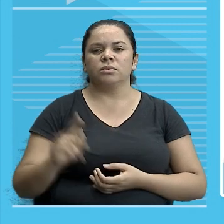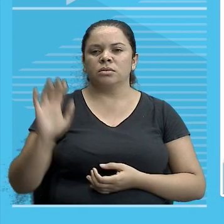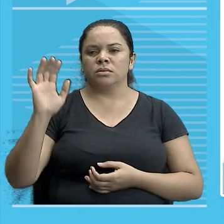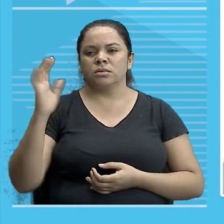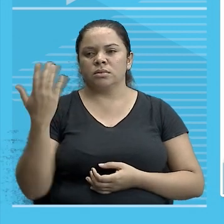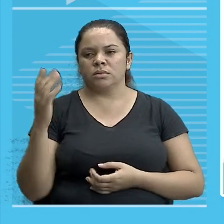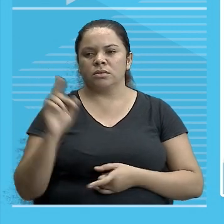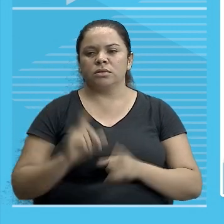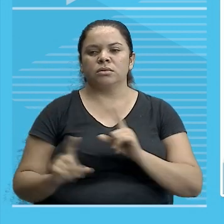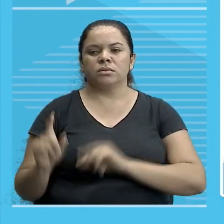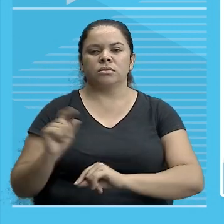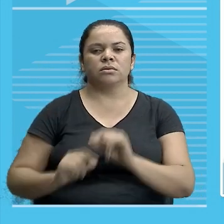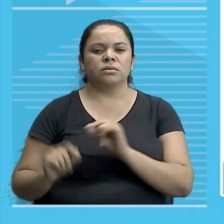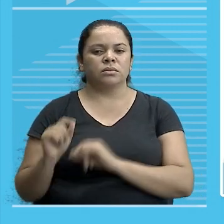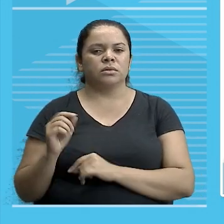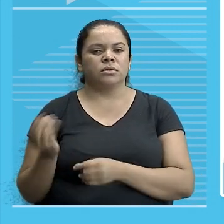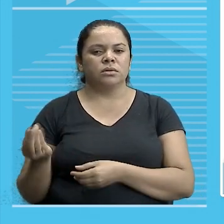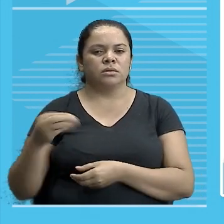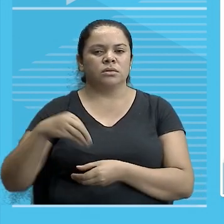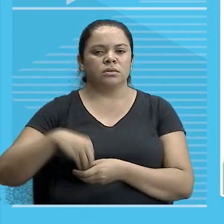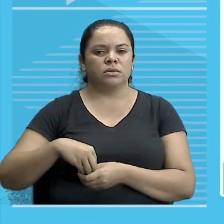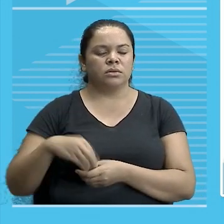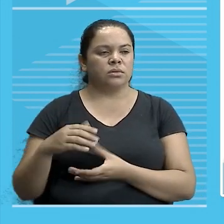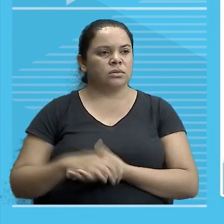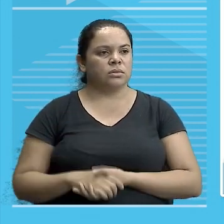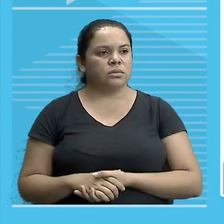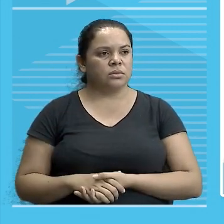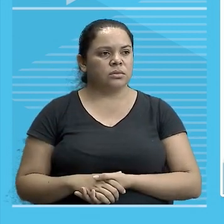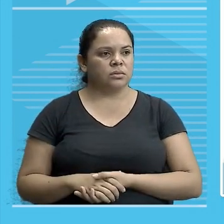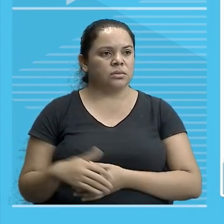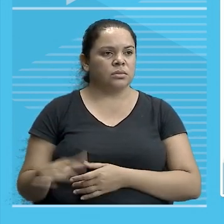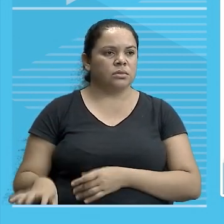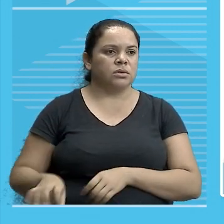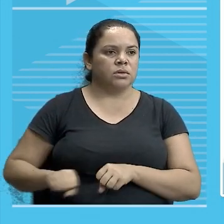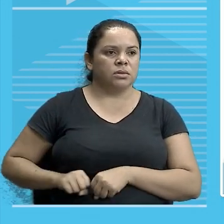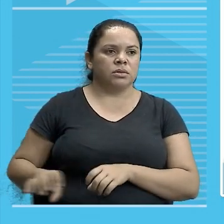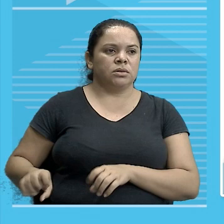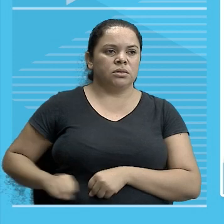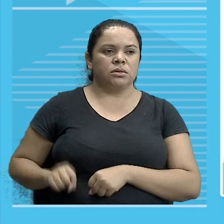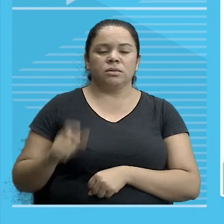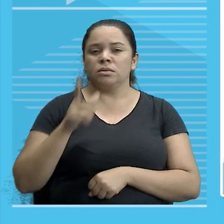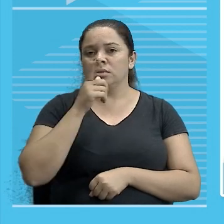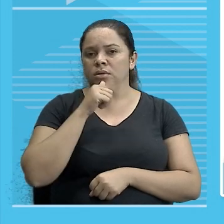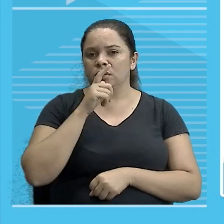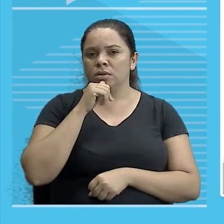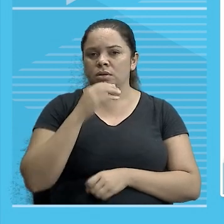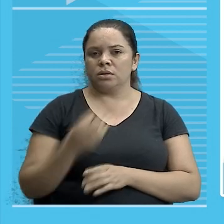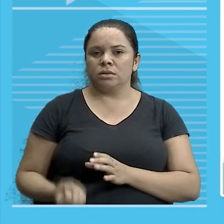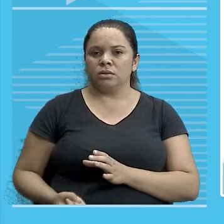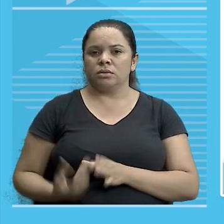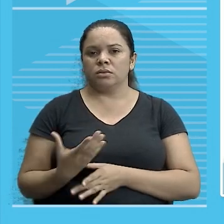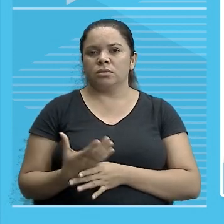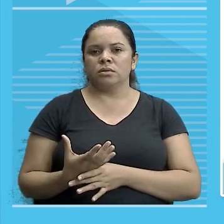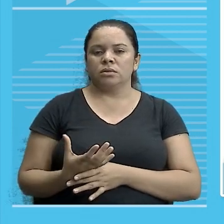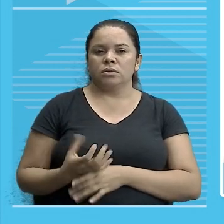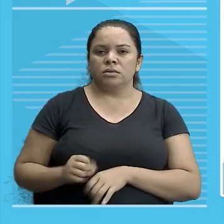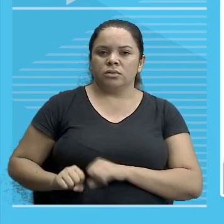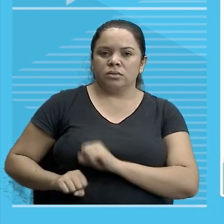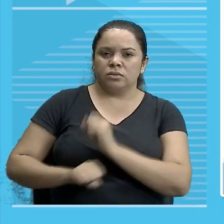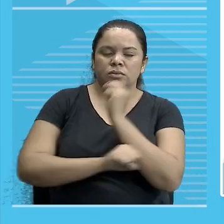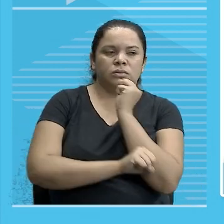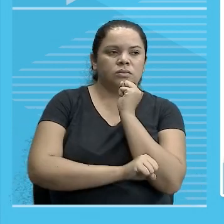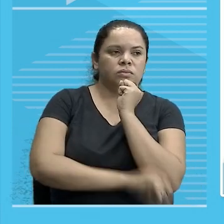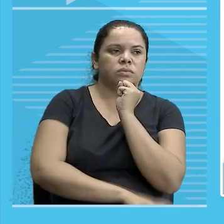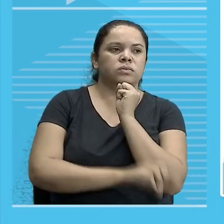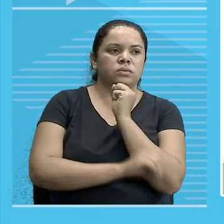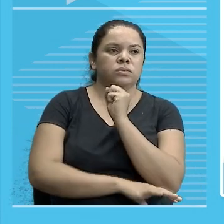aqui? Acontece absorção de água, formação e acúmulo de fezes, produção de vitamina